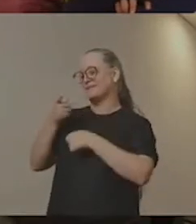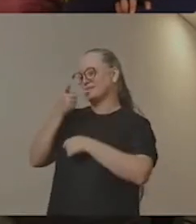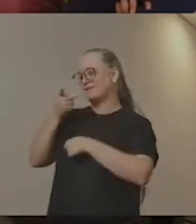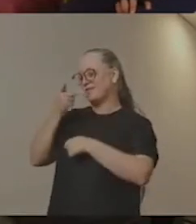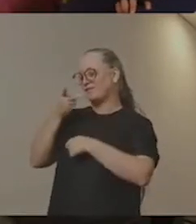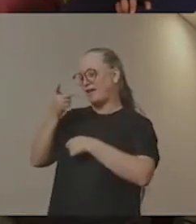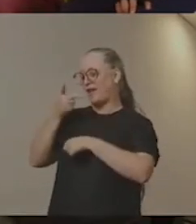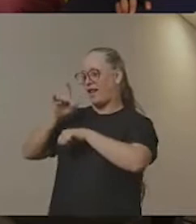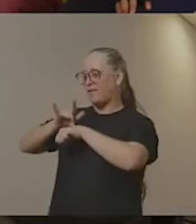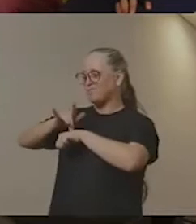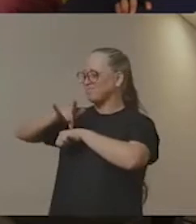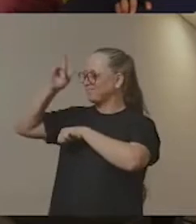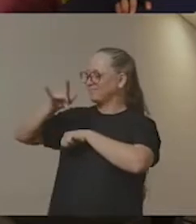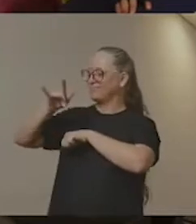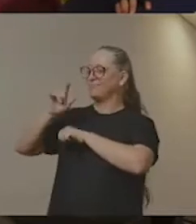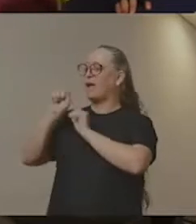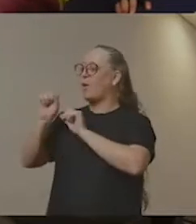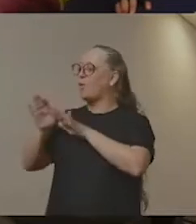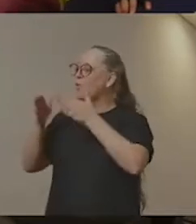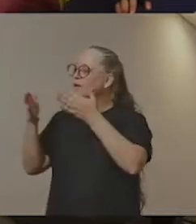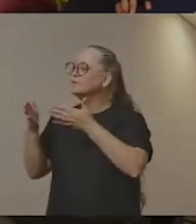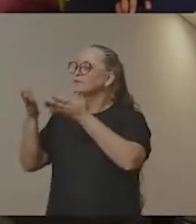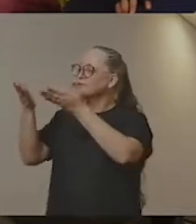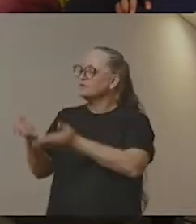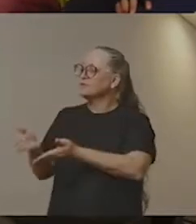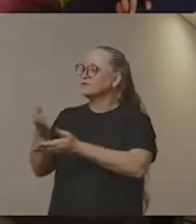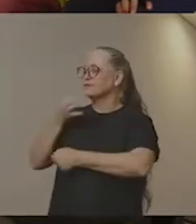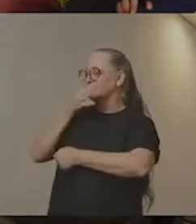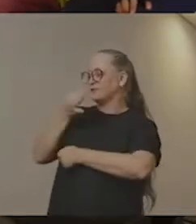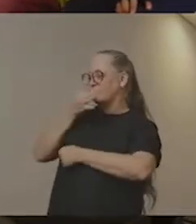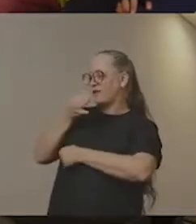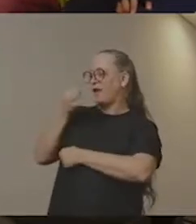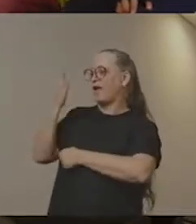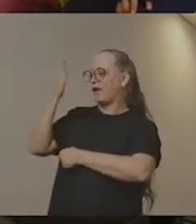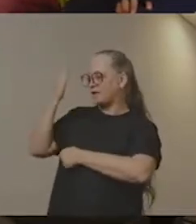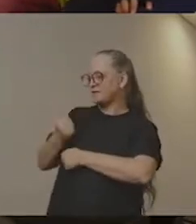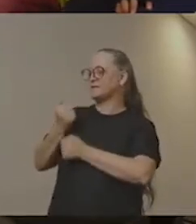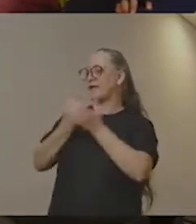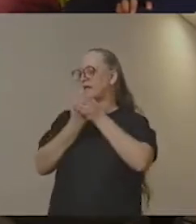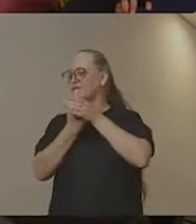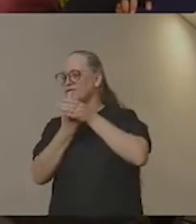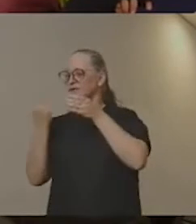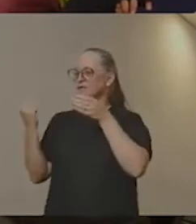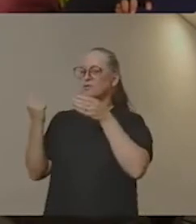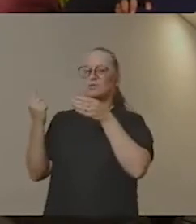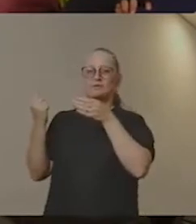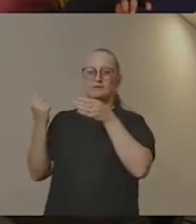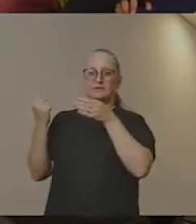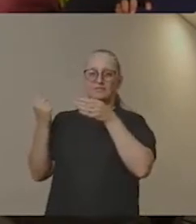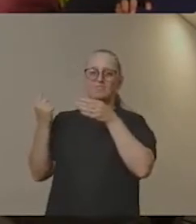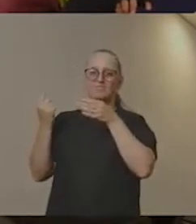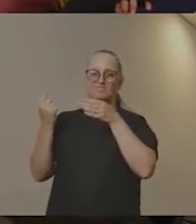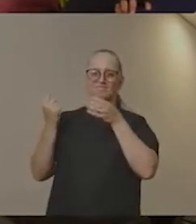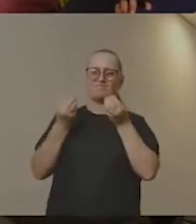você fala assim, eu sempre fui excluída, né? E isso me causa sofrimento, mas